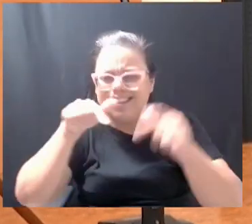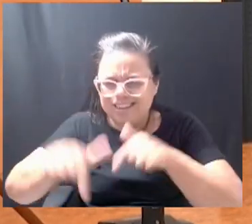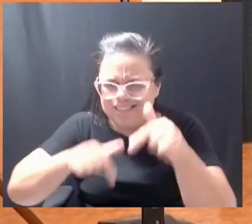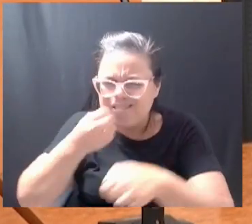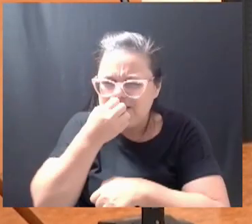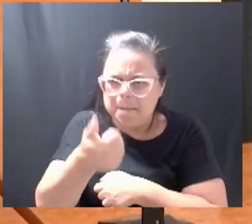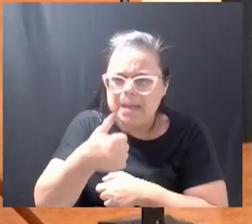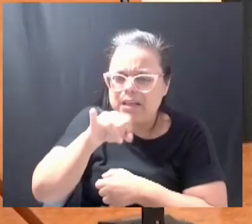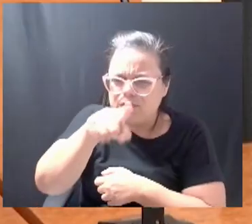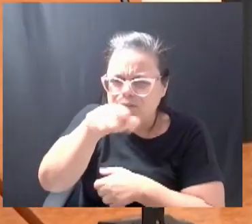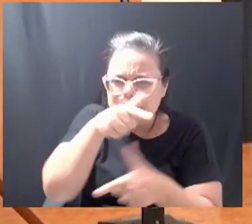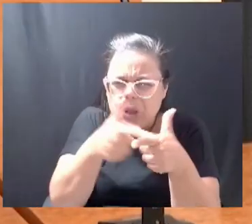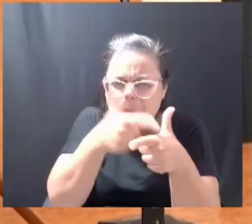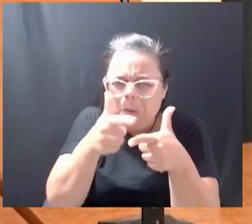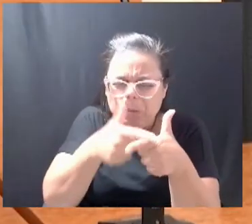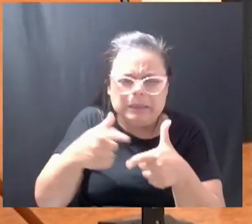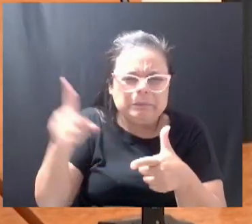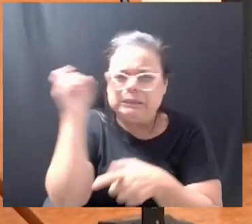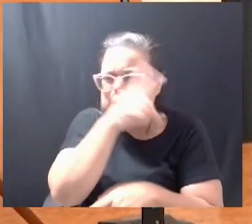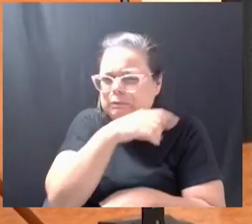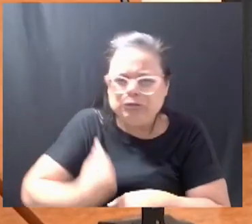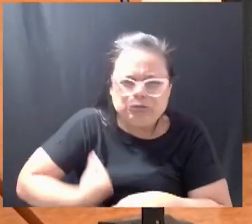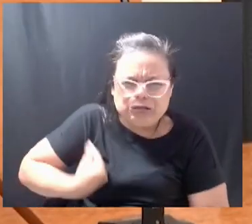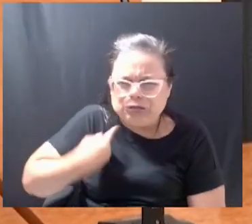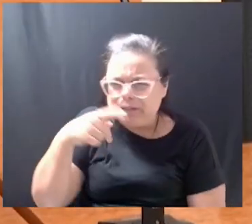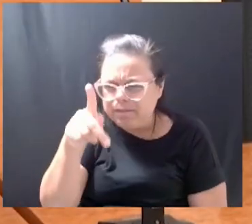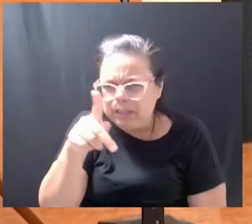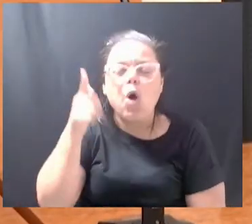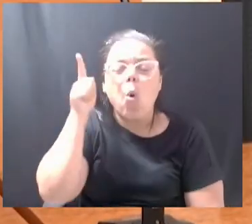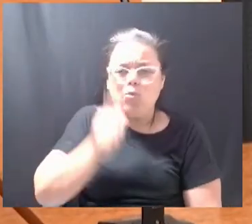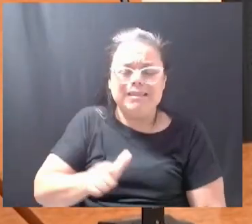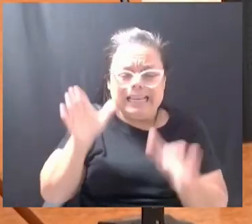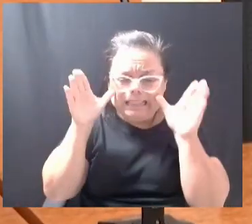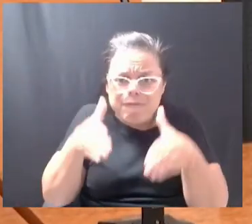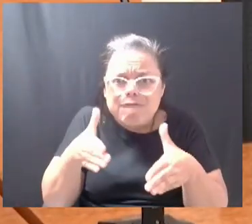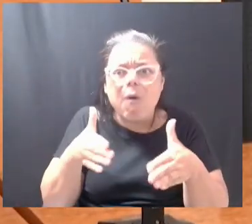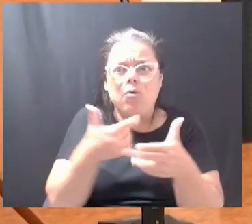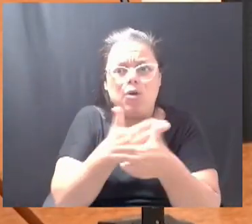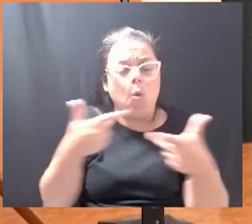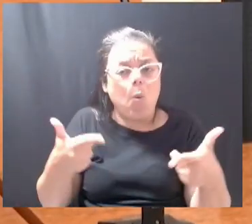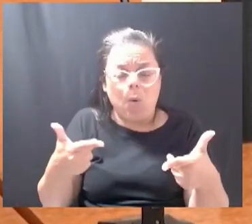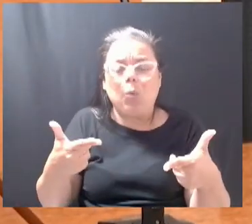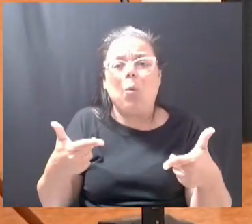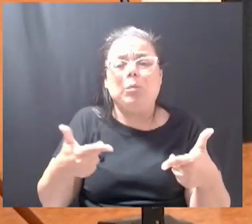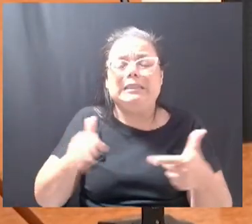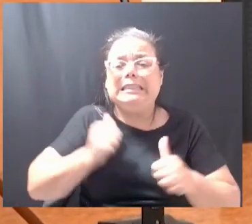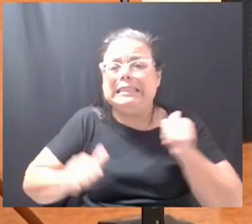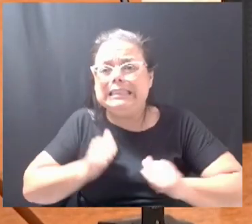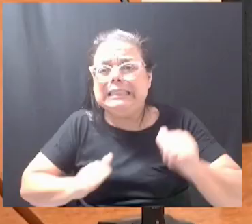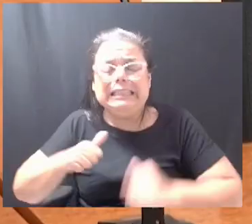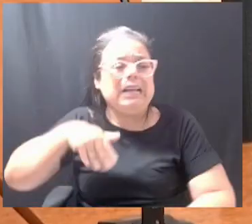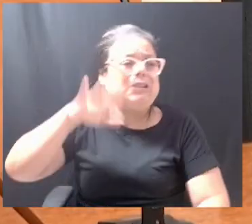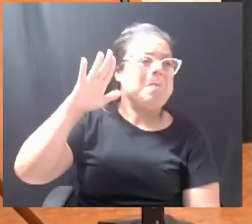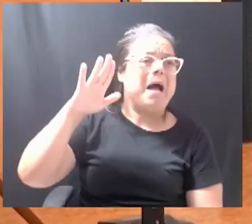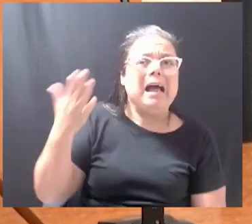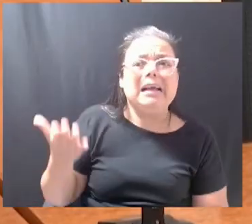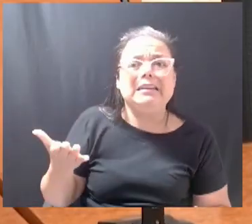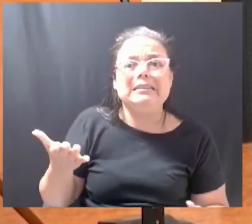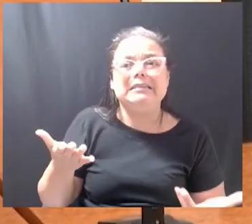na vida? Alguém consegue ter atenção? Alguém não tem mais ansiedade do que deveria? A gagueira entra no